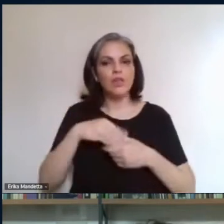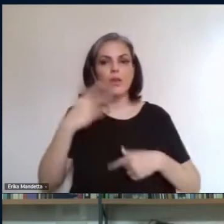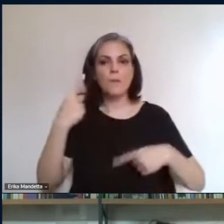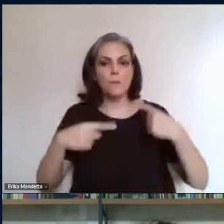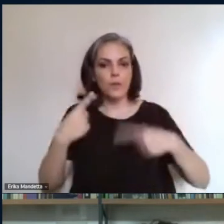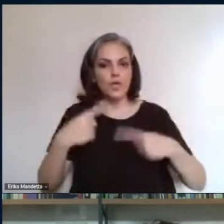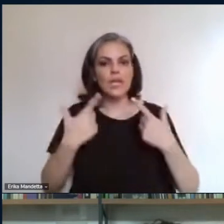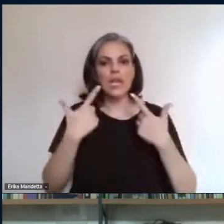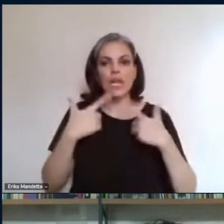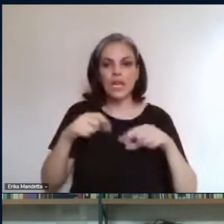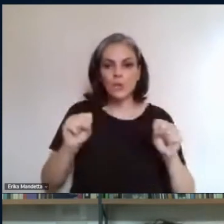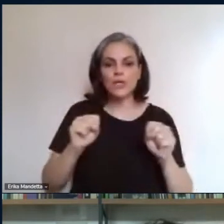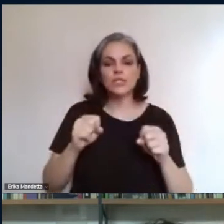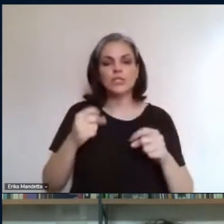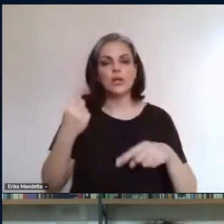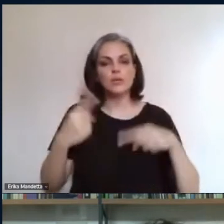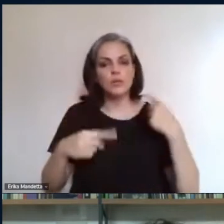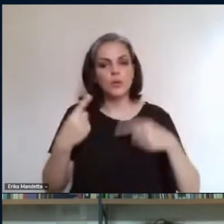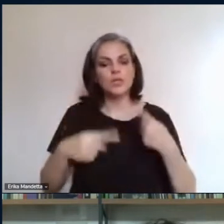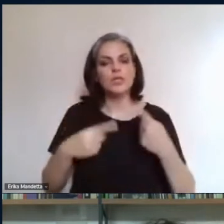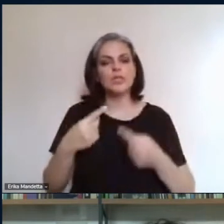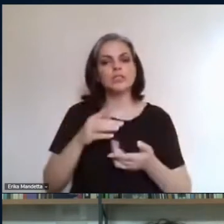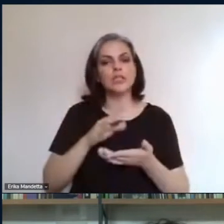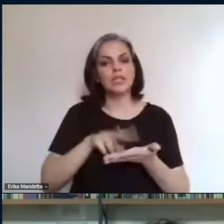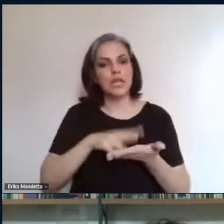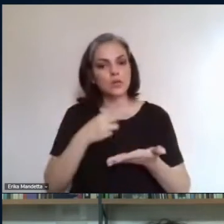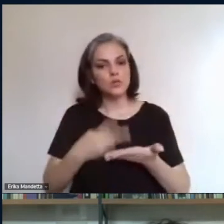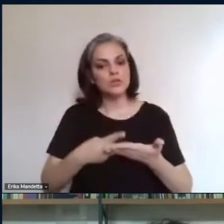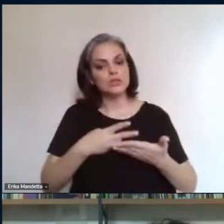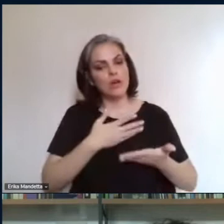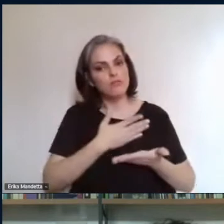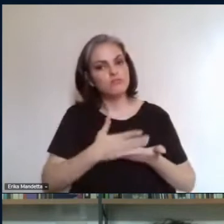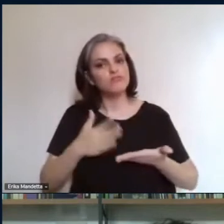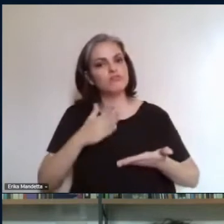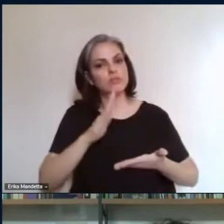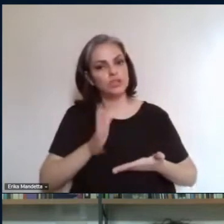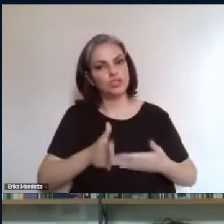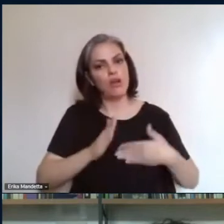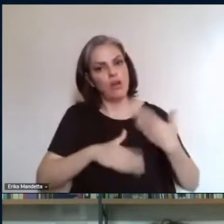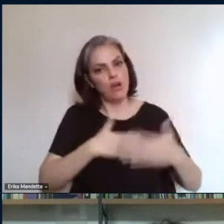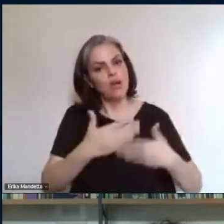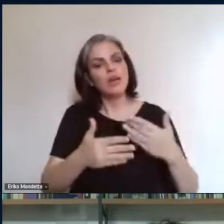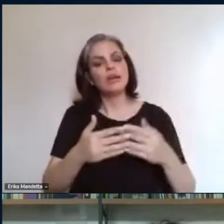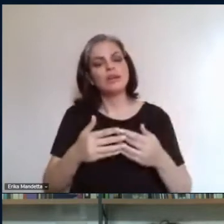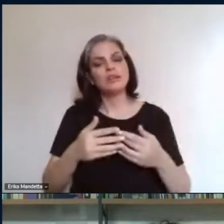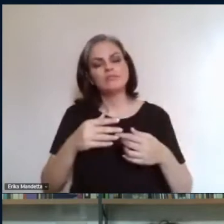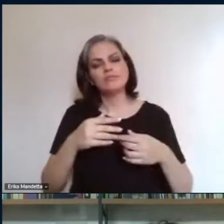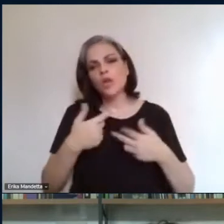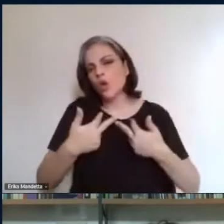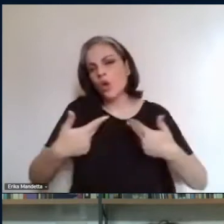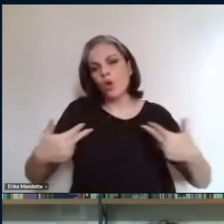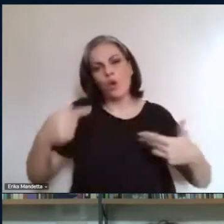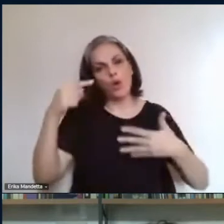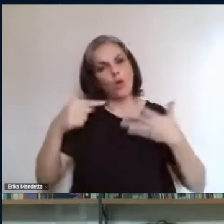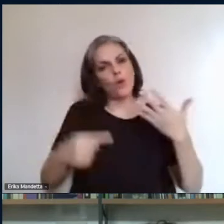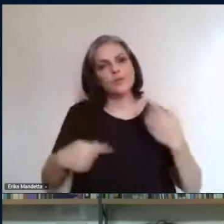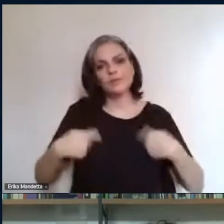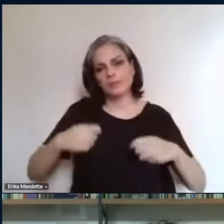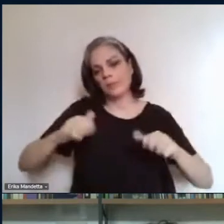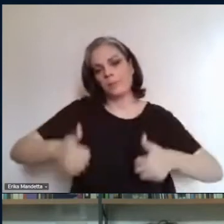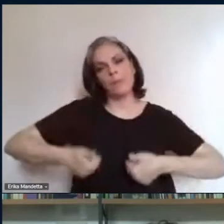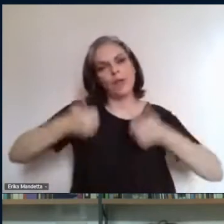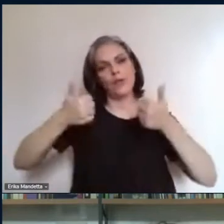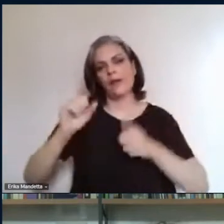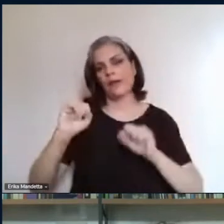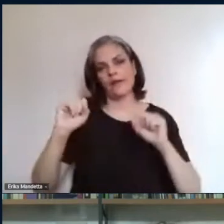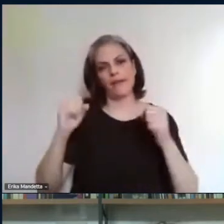política de tradução empreitada, com questões a serem aprimoradas, sempre, sem